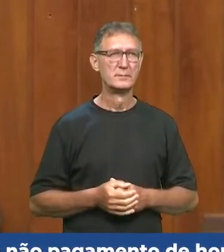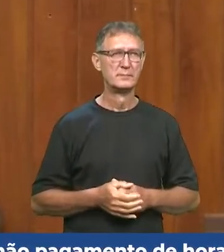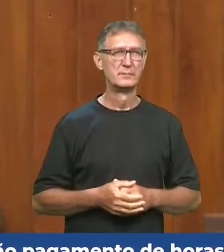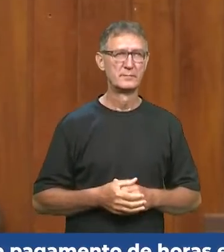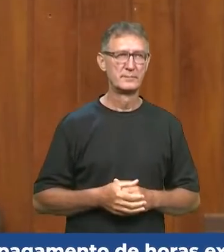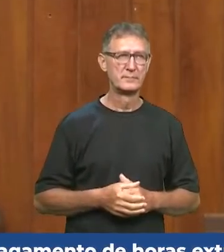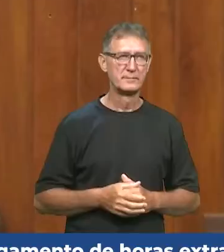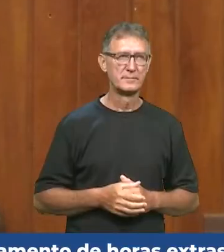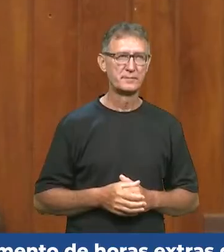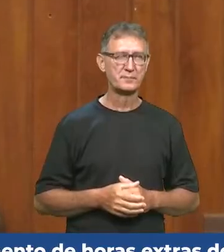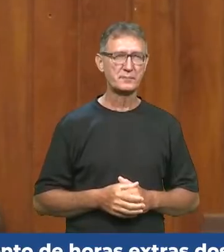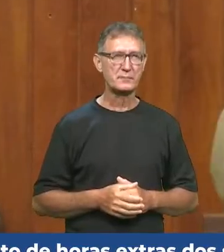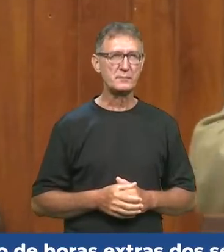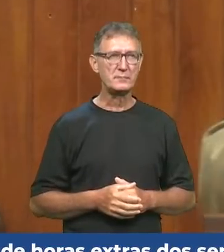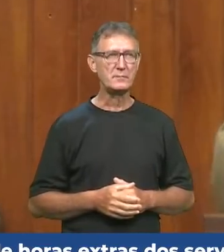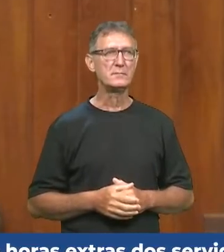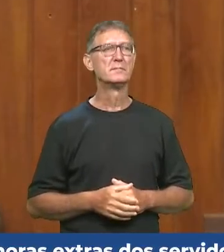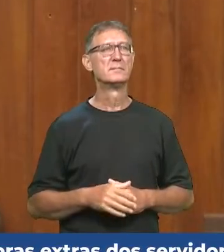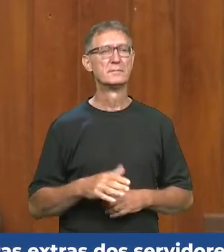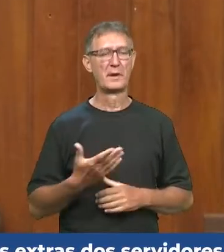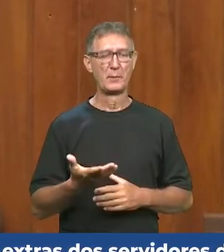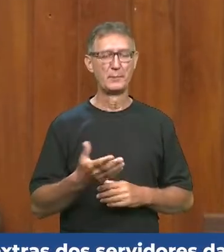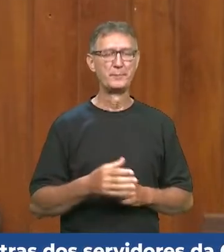nada. Então,